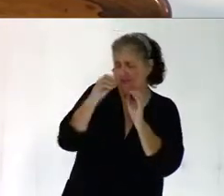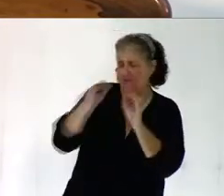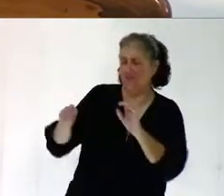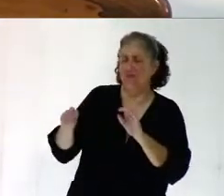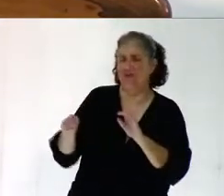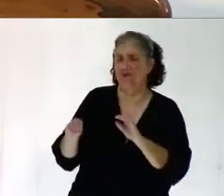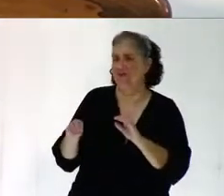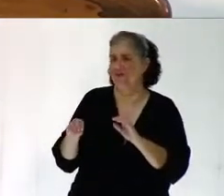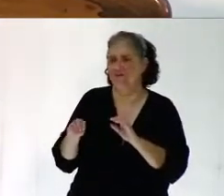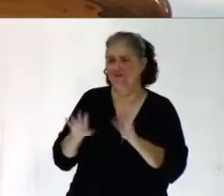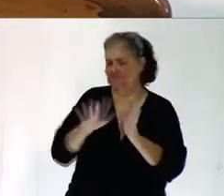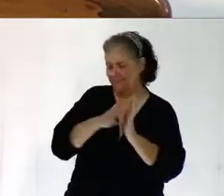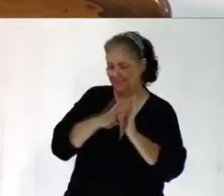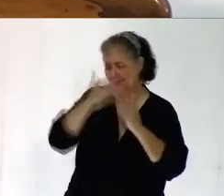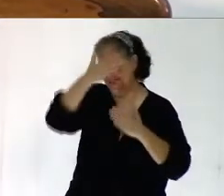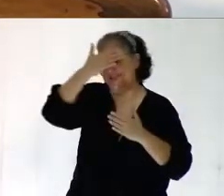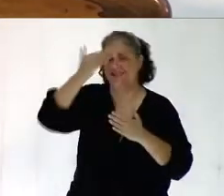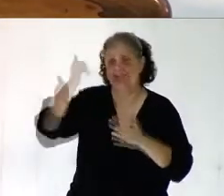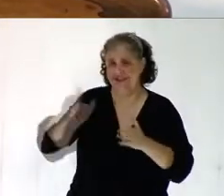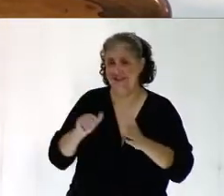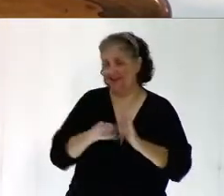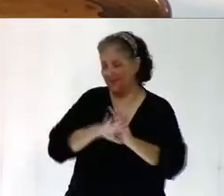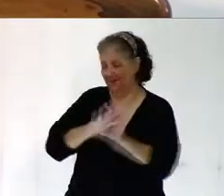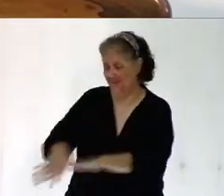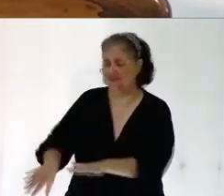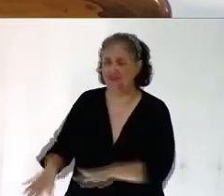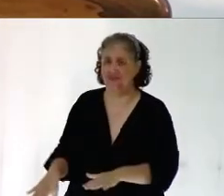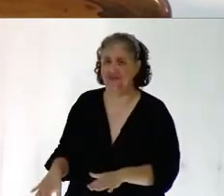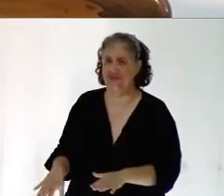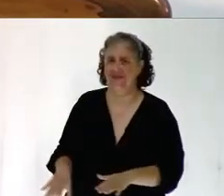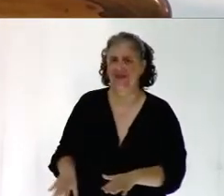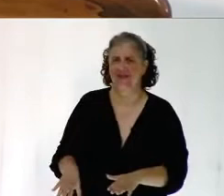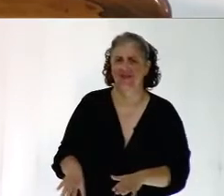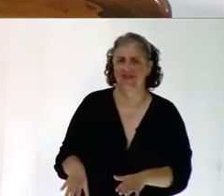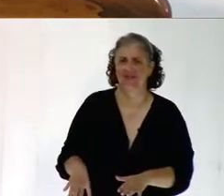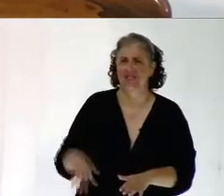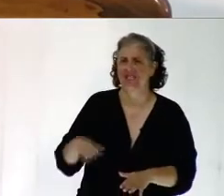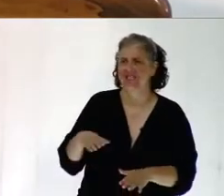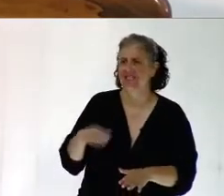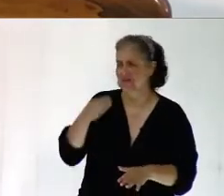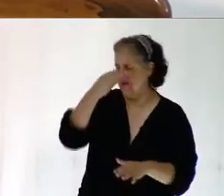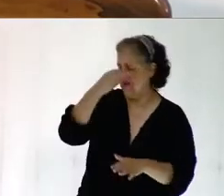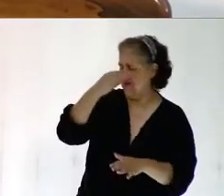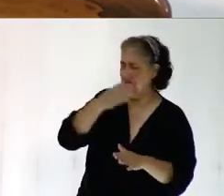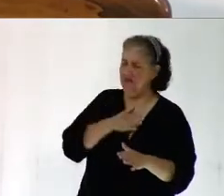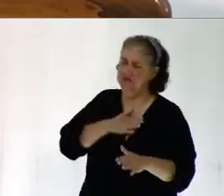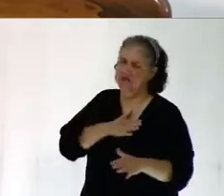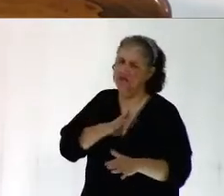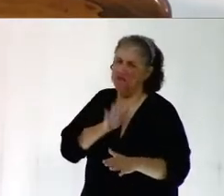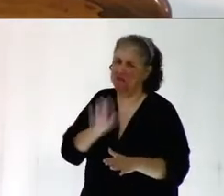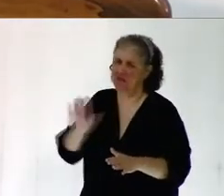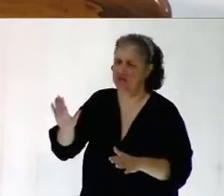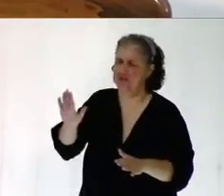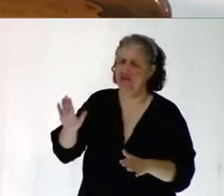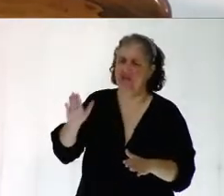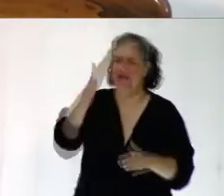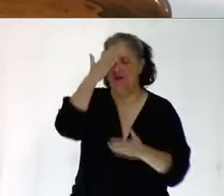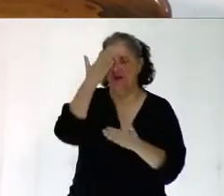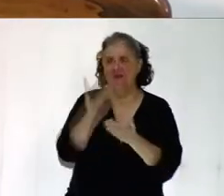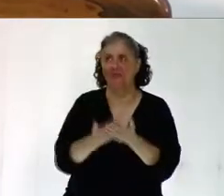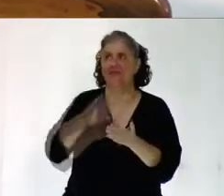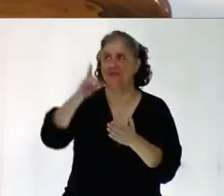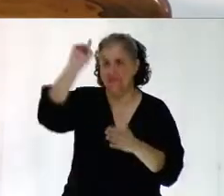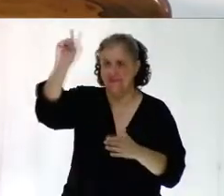deuteronômio 8 1 a 6 israel negou a confiança em deus